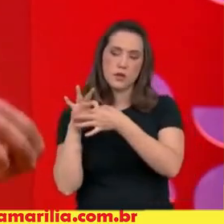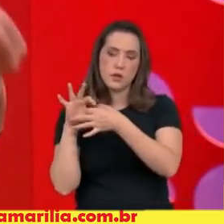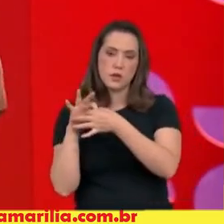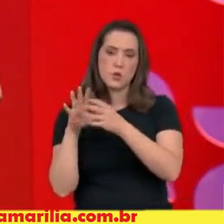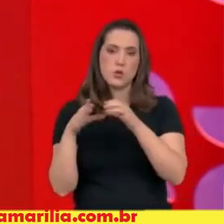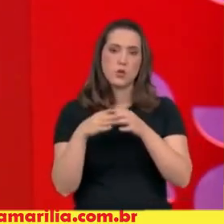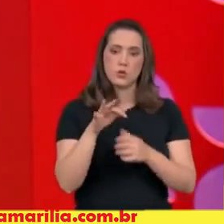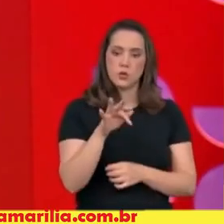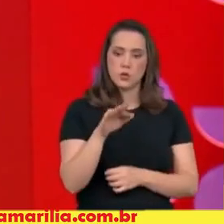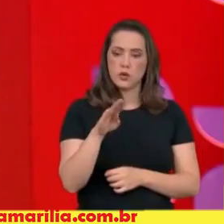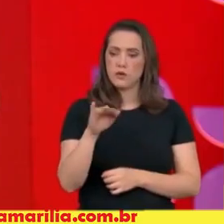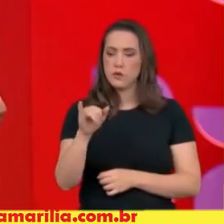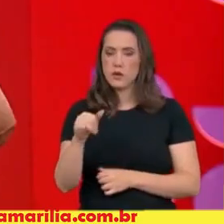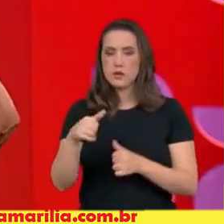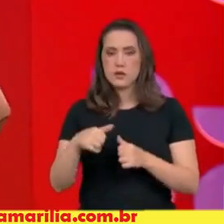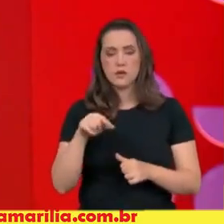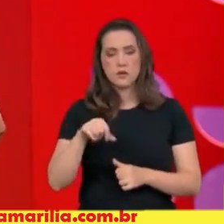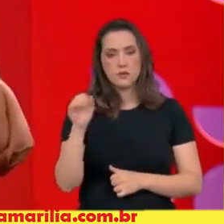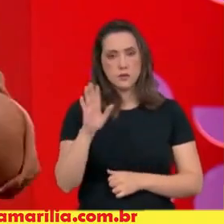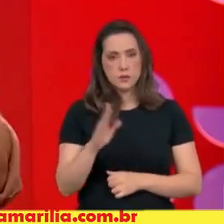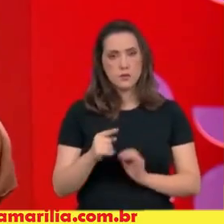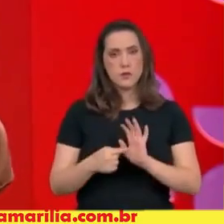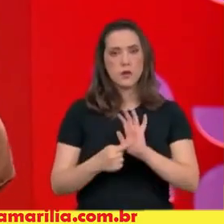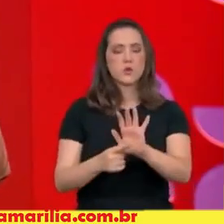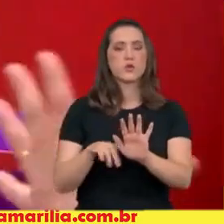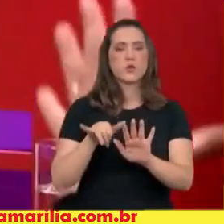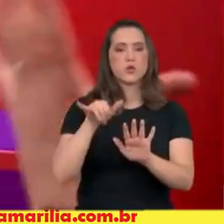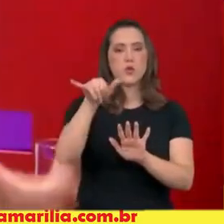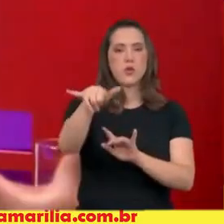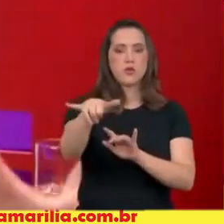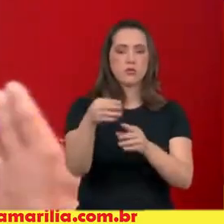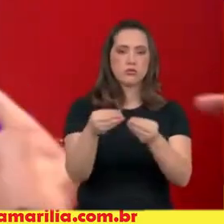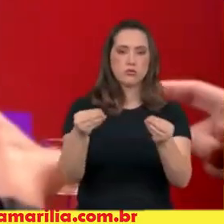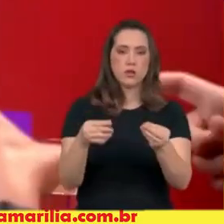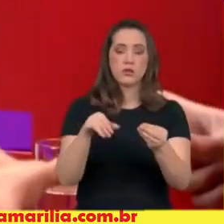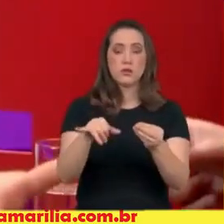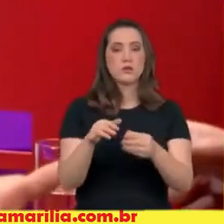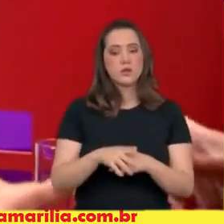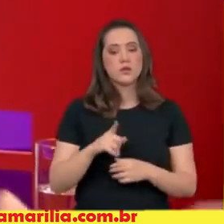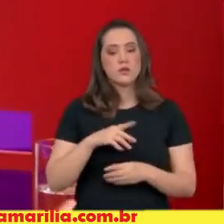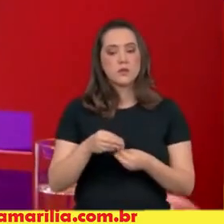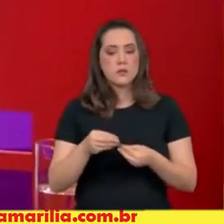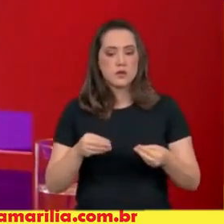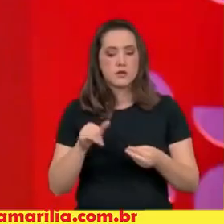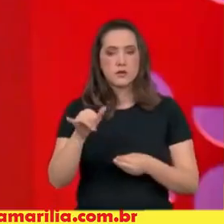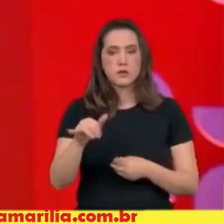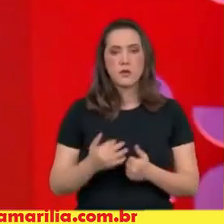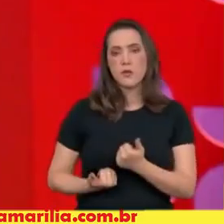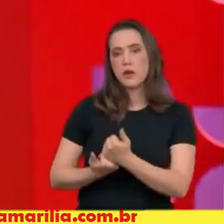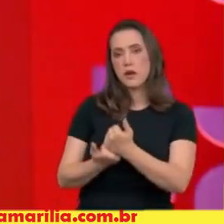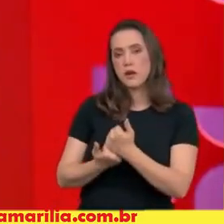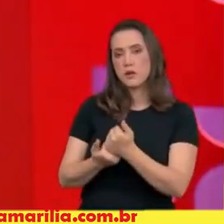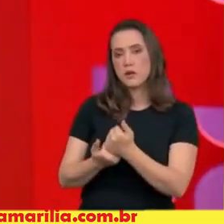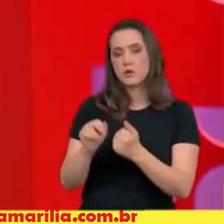FBI vieram para o Brasil, foram publicadas as passagens aéreas, né? Não é a teoria da conspiração, tem passagem aérea do agente. Colaboraram o nome